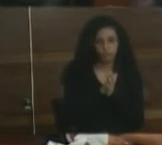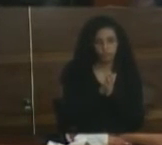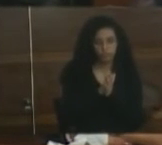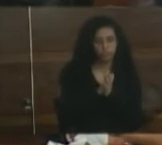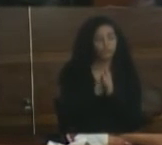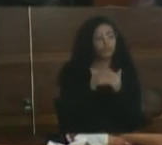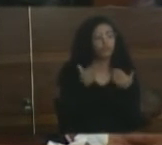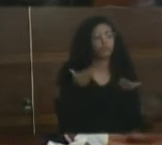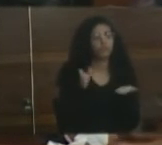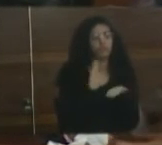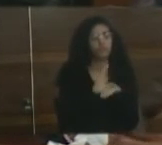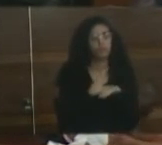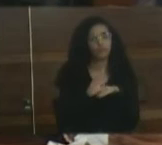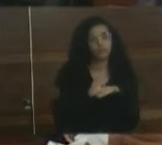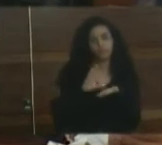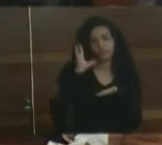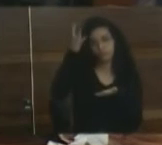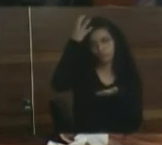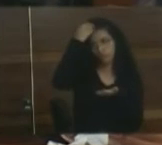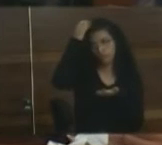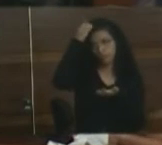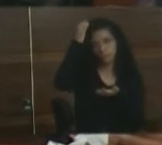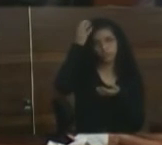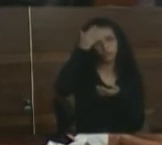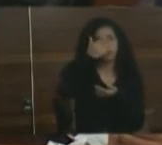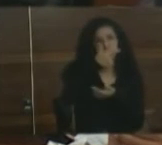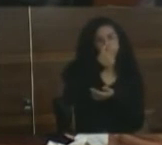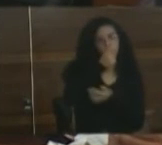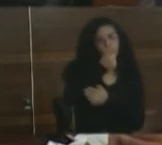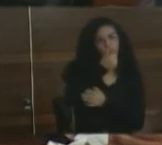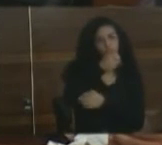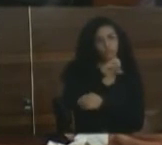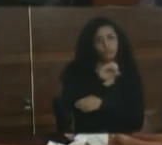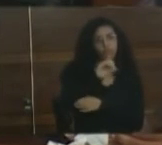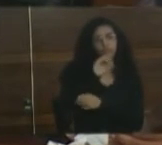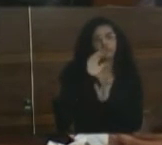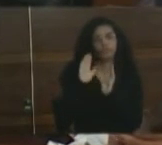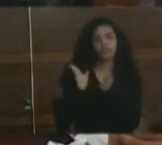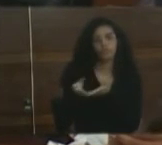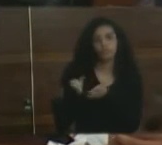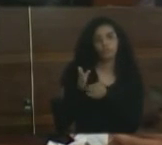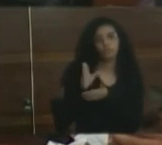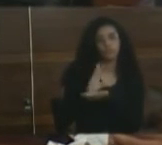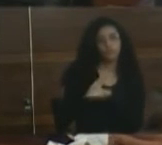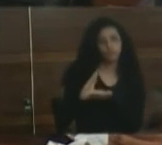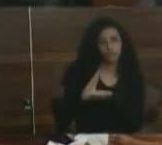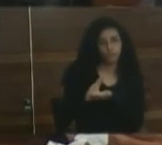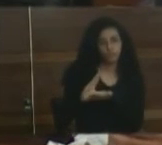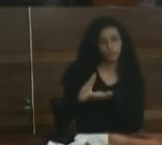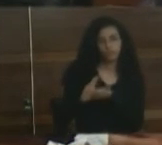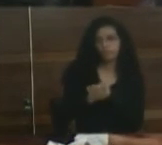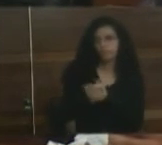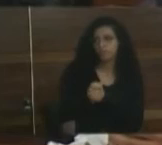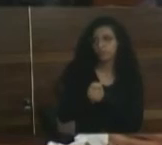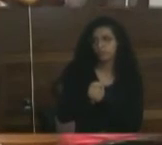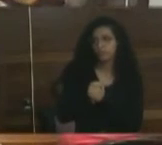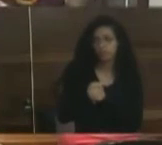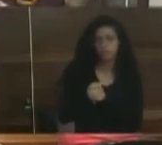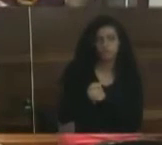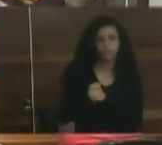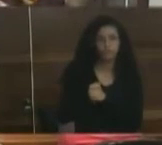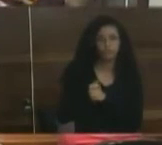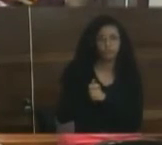qual foi o orçamento da prefeitura municipal de angra dos reis em 2019 qual será o orçamento da prefeitura municipal em